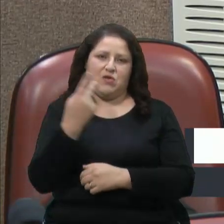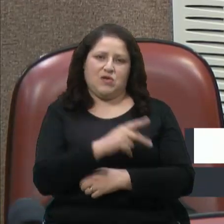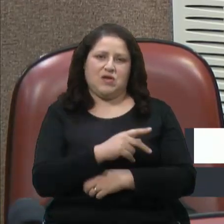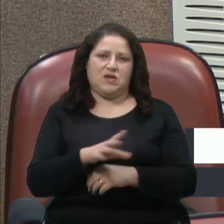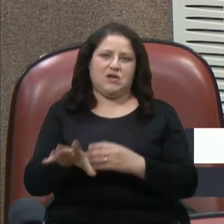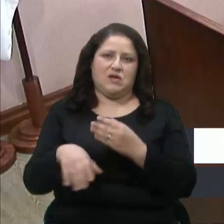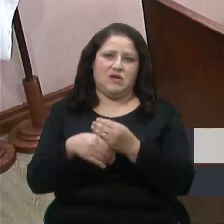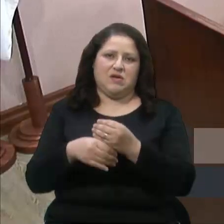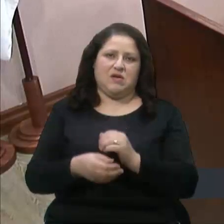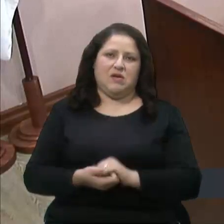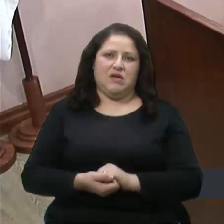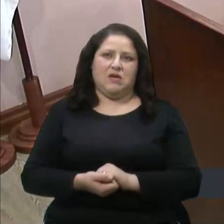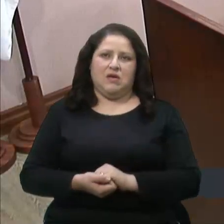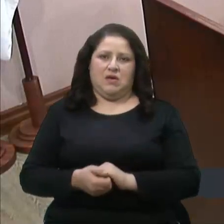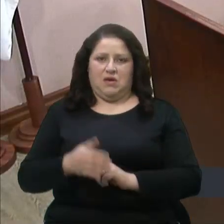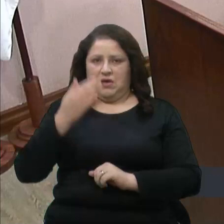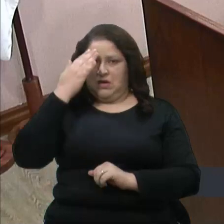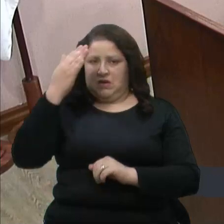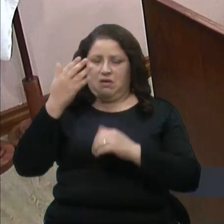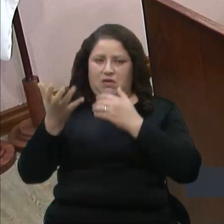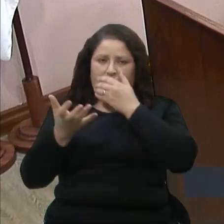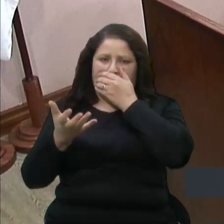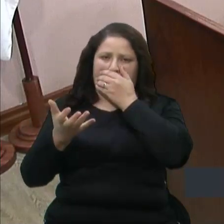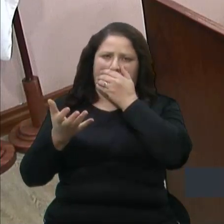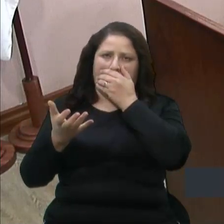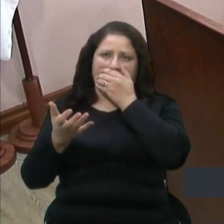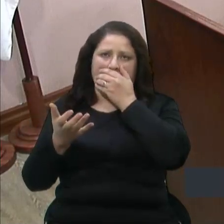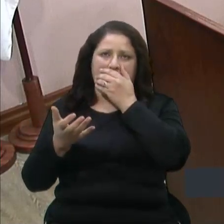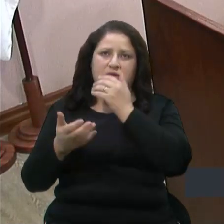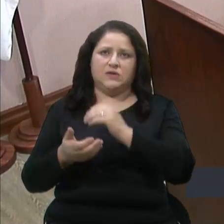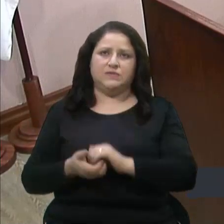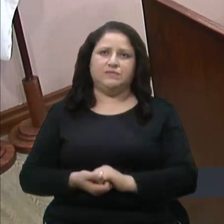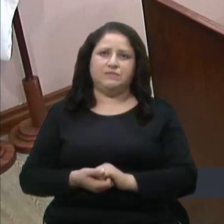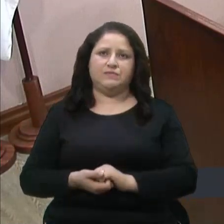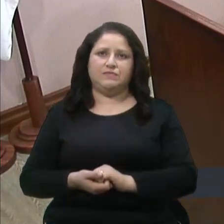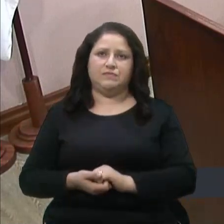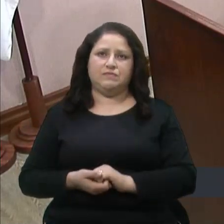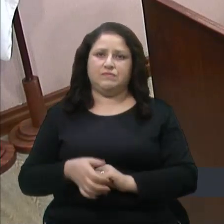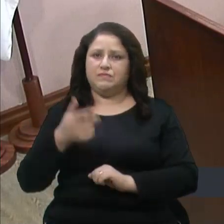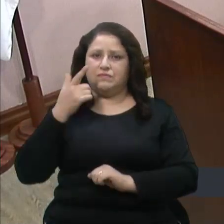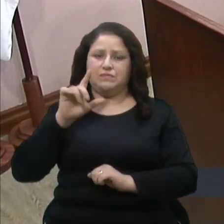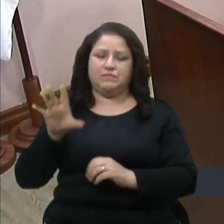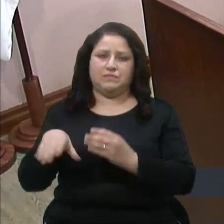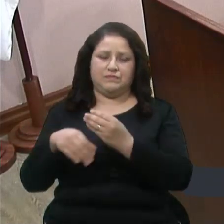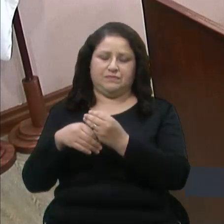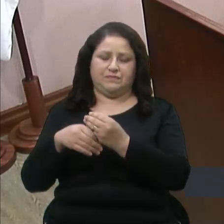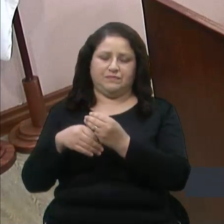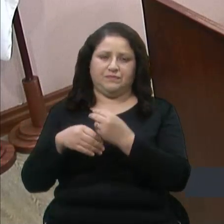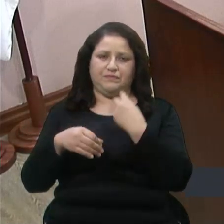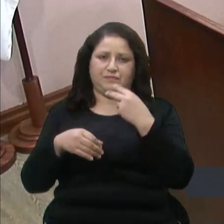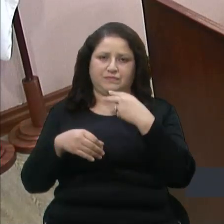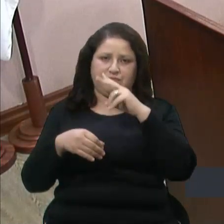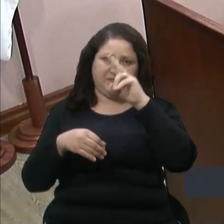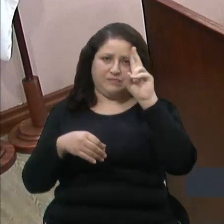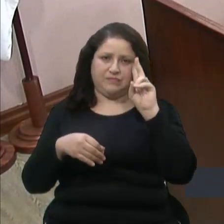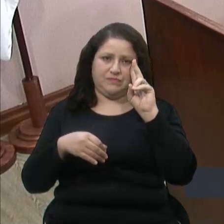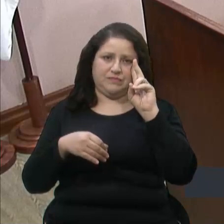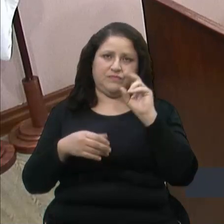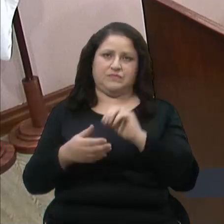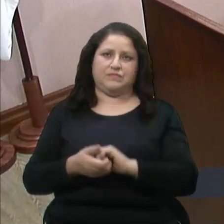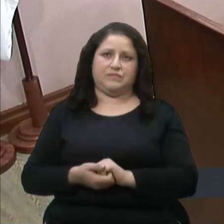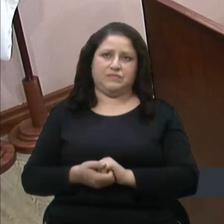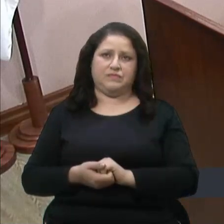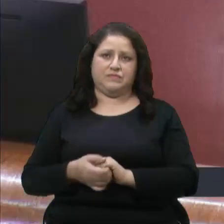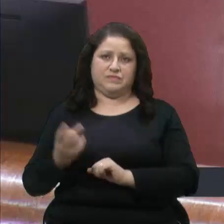Bressan. Obrigado, vereador Valinho. Eu gostaria só de. Não deu tempo de pegar a parte do vereador Velocino, mas nós estávamos juntos